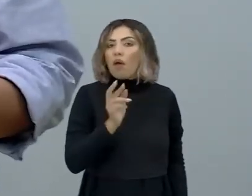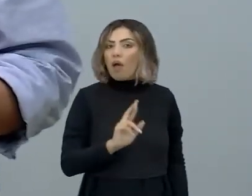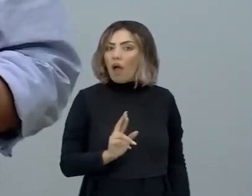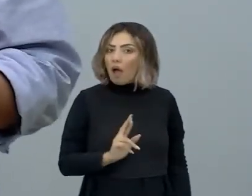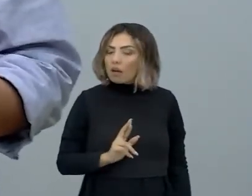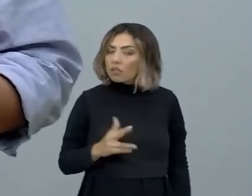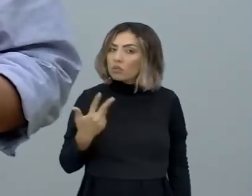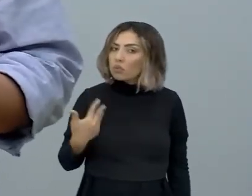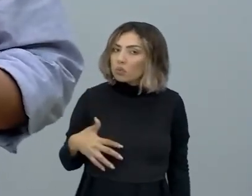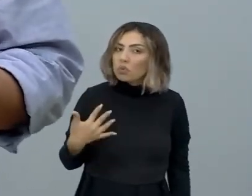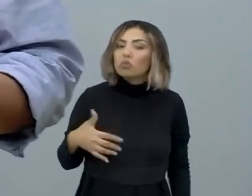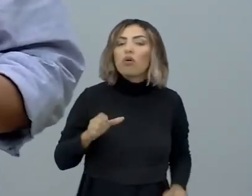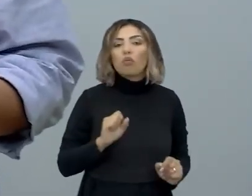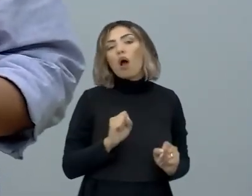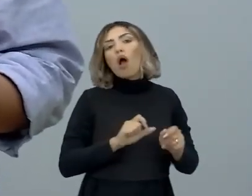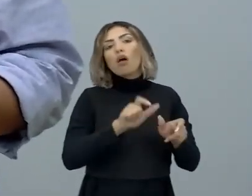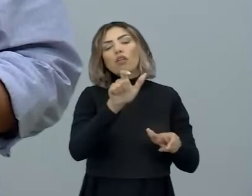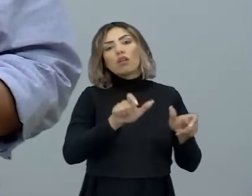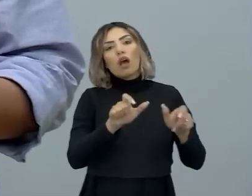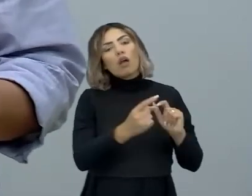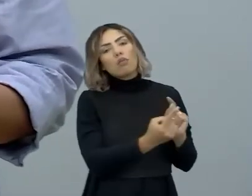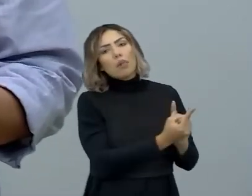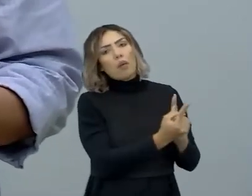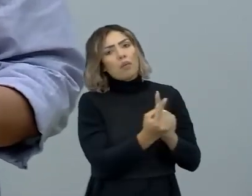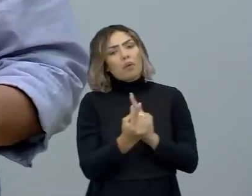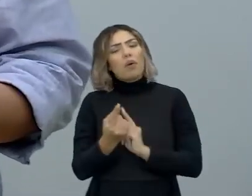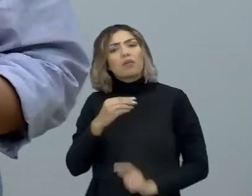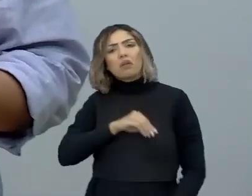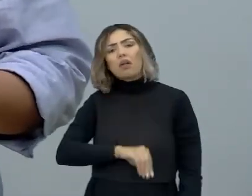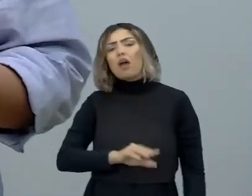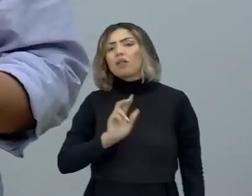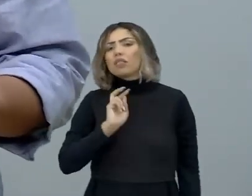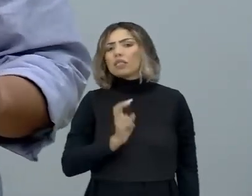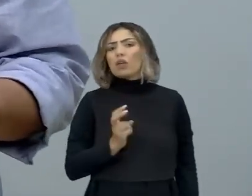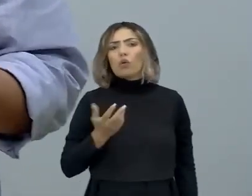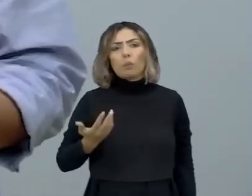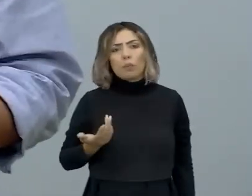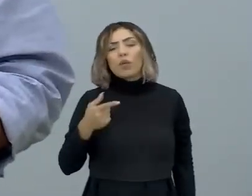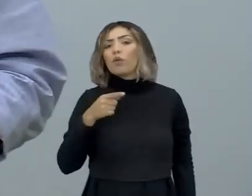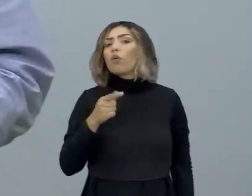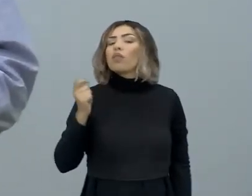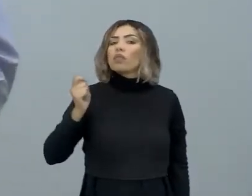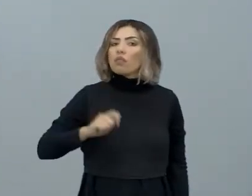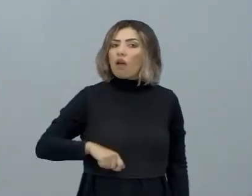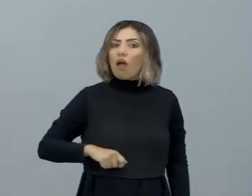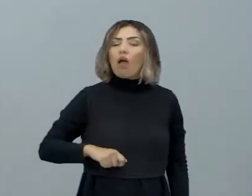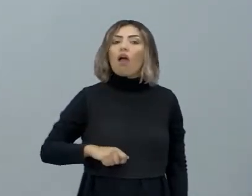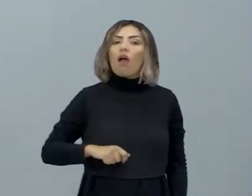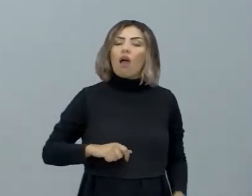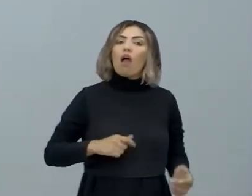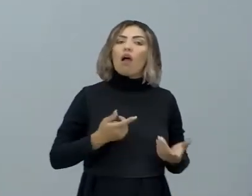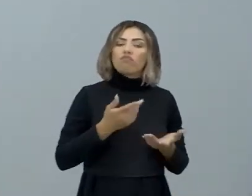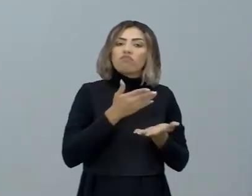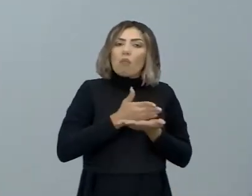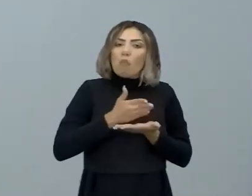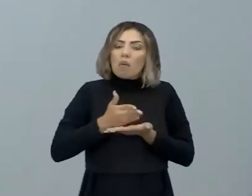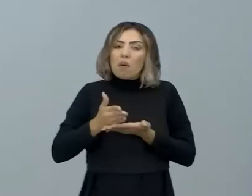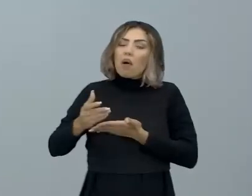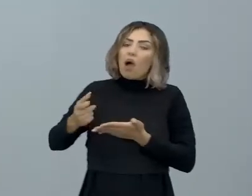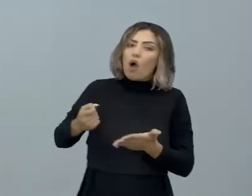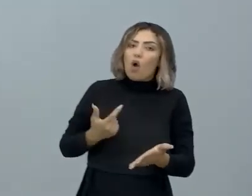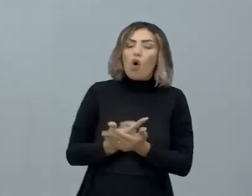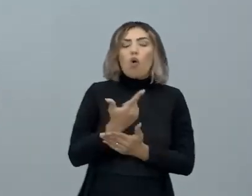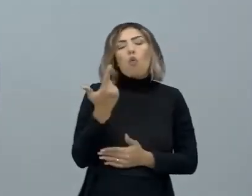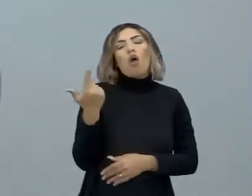uma renda familiar de 5 mil reais, que eles conseguem um bom financiamento para estar fazendo